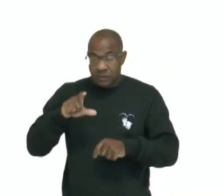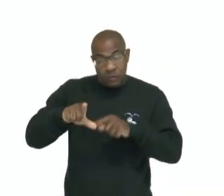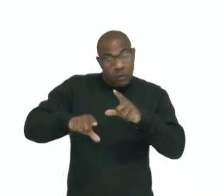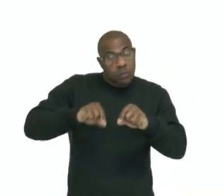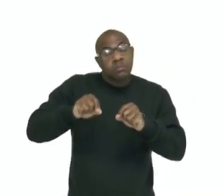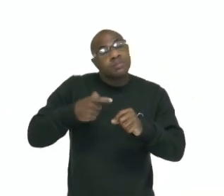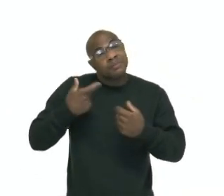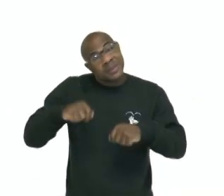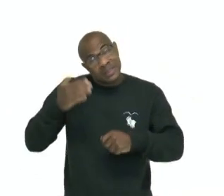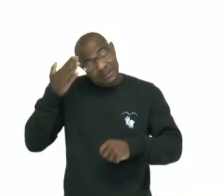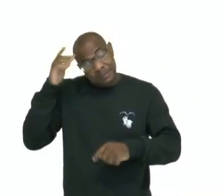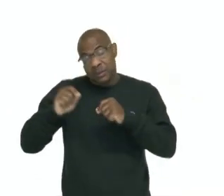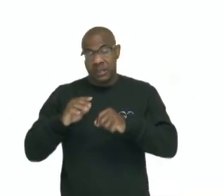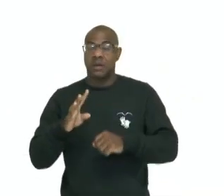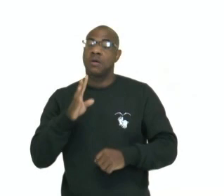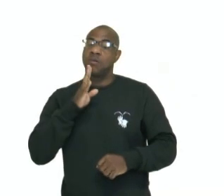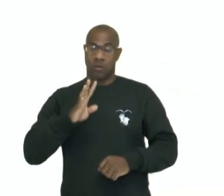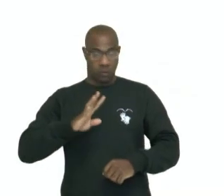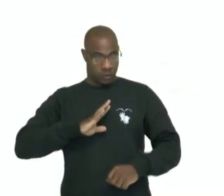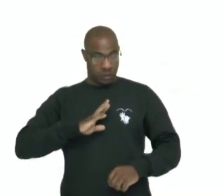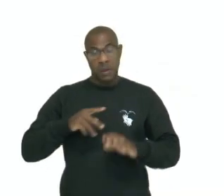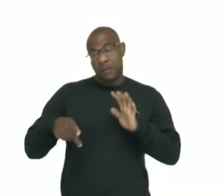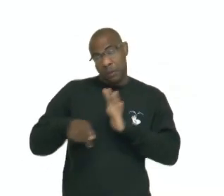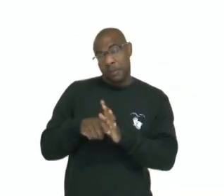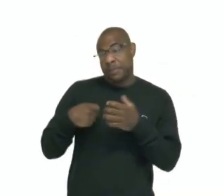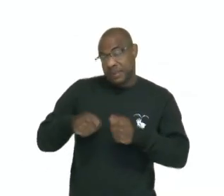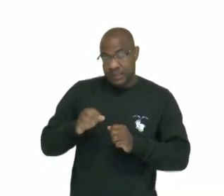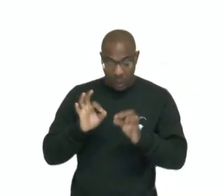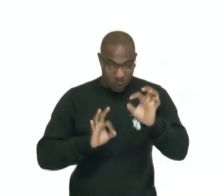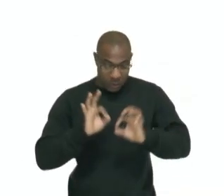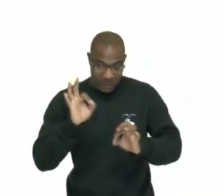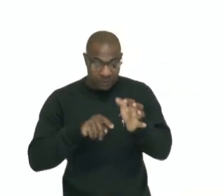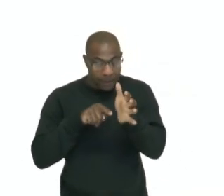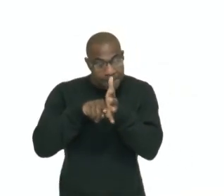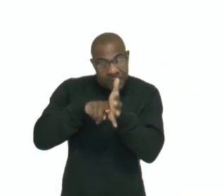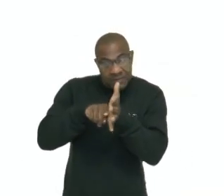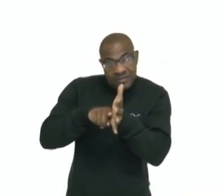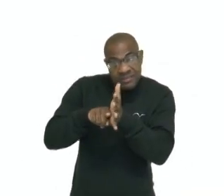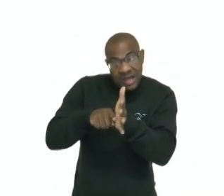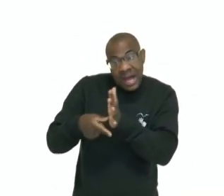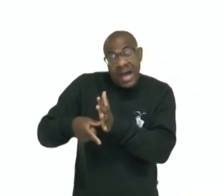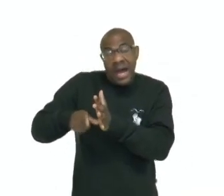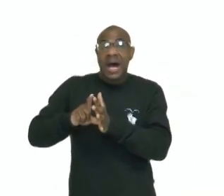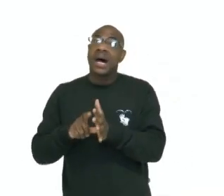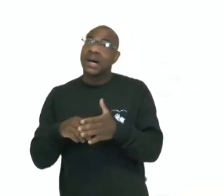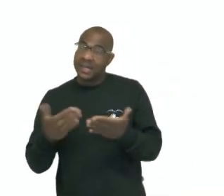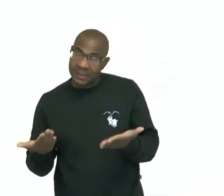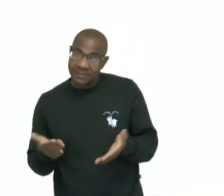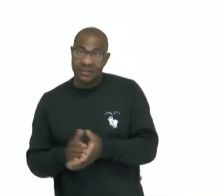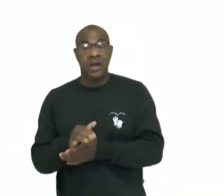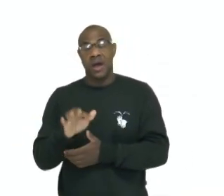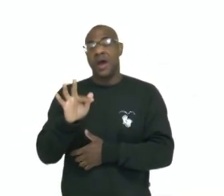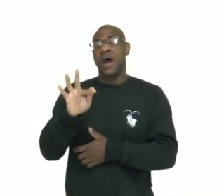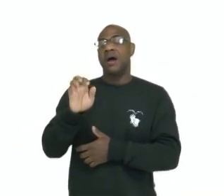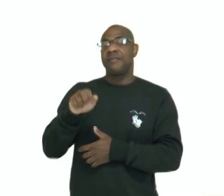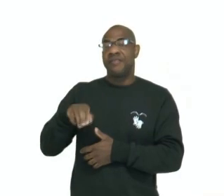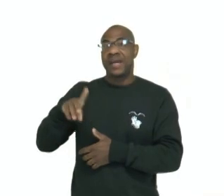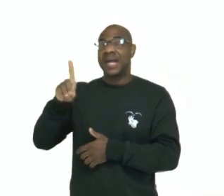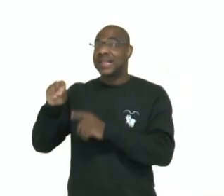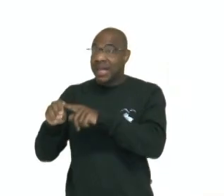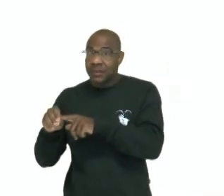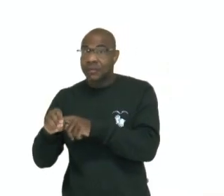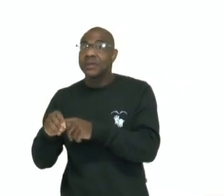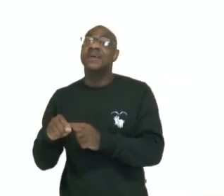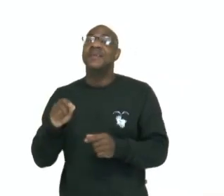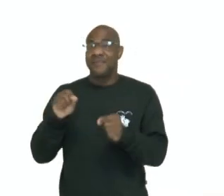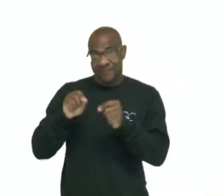autoconhecimento, organização e pesquisa sobre a área de interesse. É o que defende Fernando Aguiar, mestre em